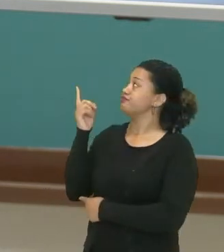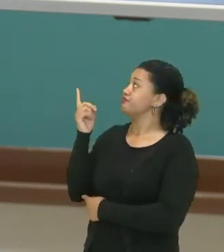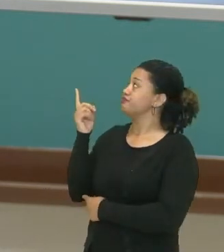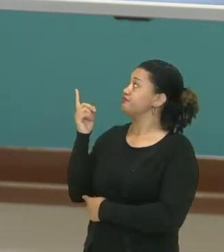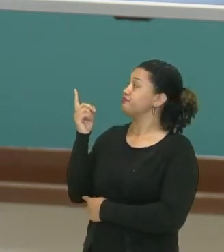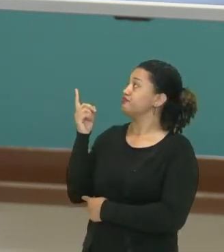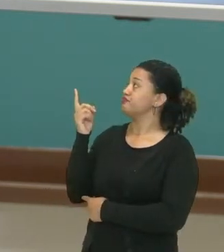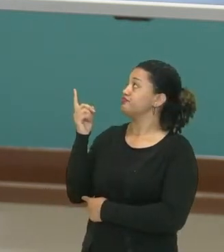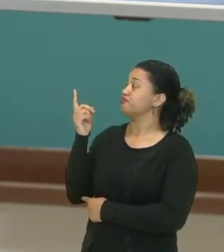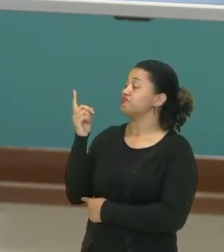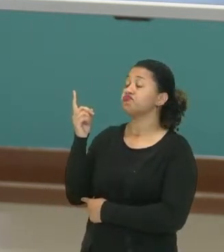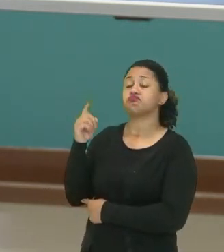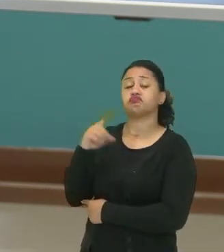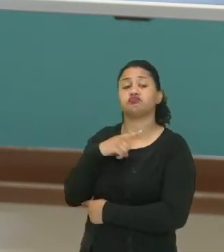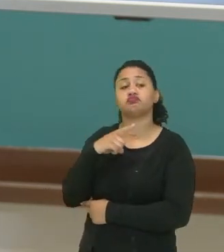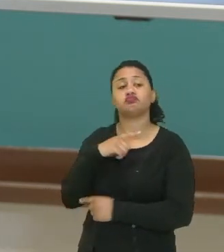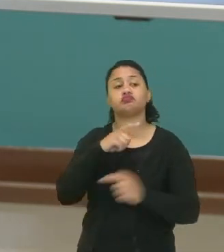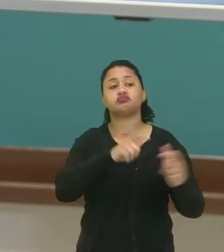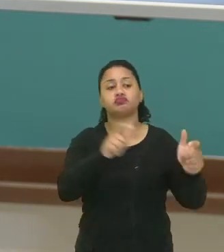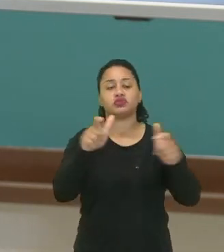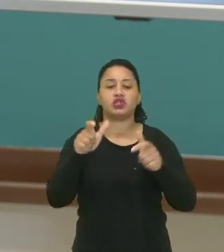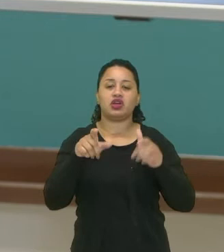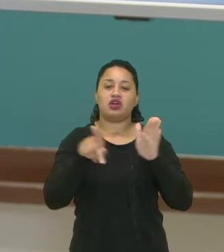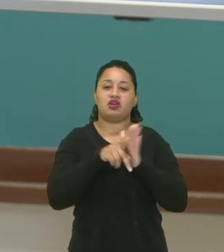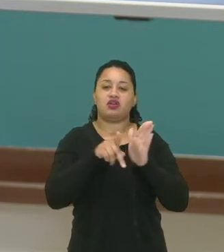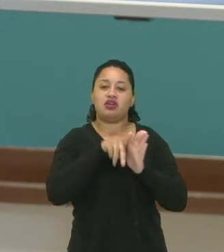Com regimes de invernos